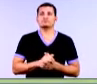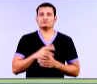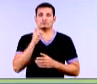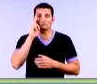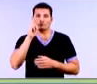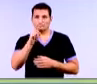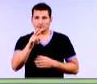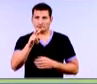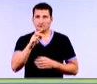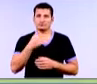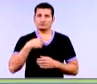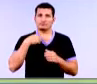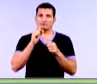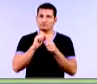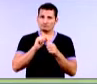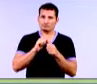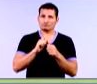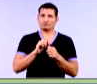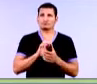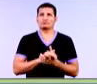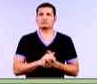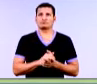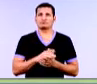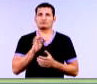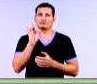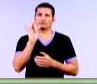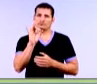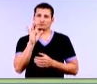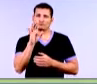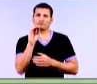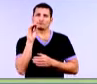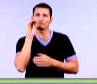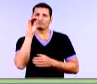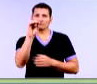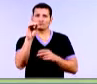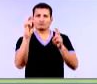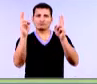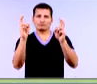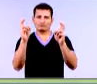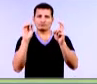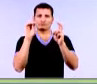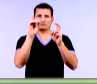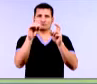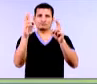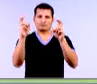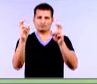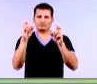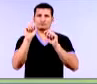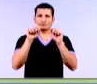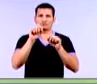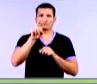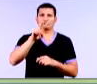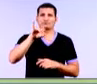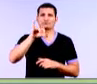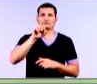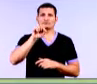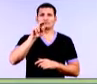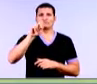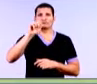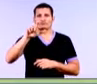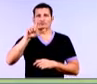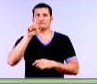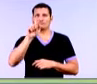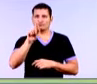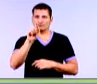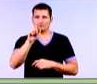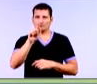Observem que o que eu fiz nada mais foi do que preencher o que o sistema, o que o Visual G já me